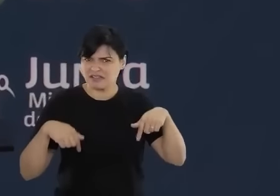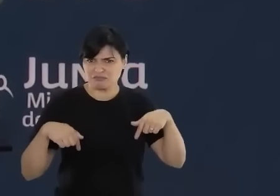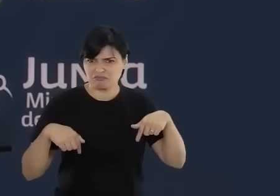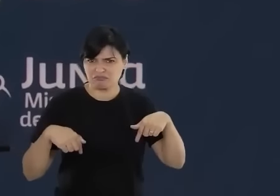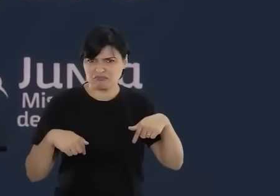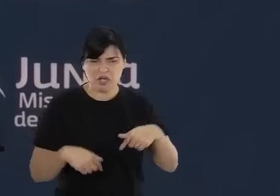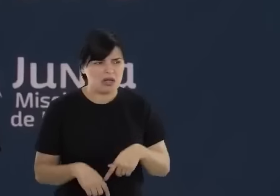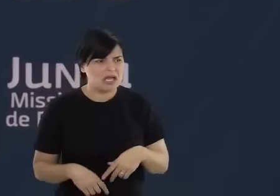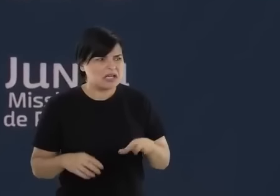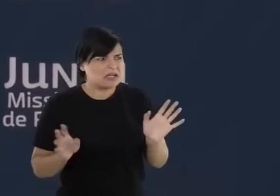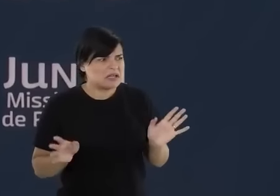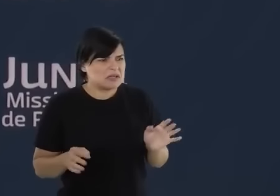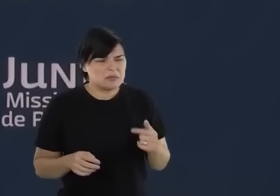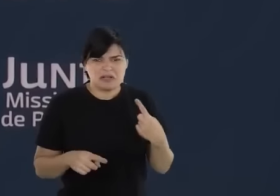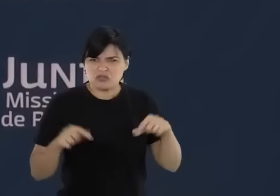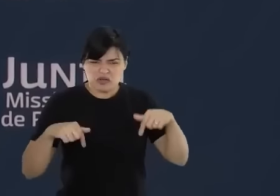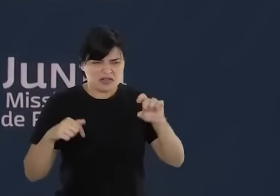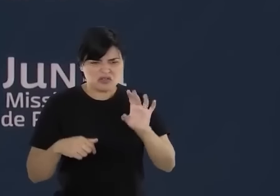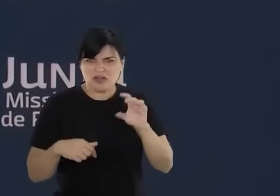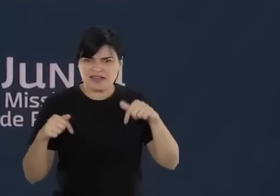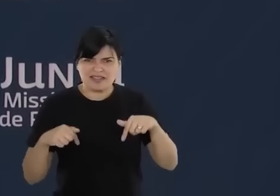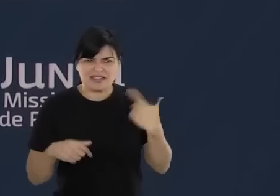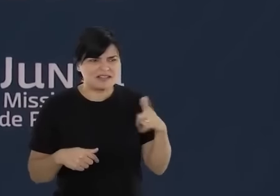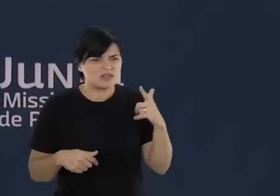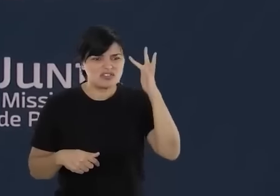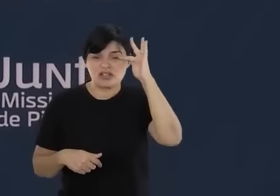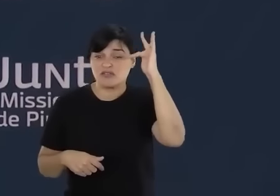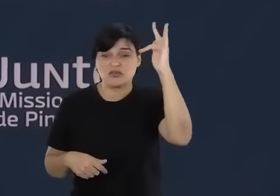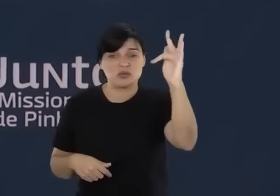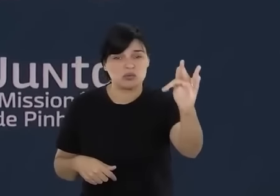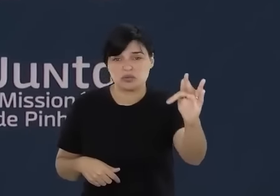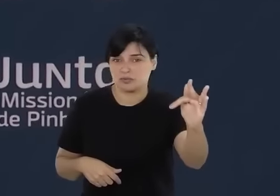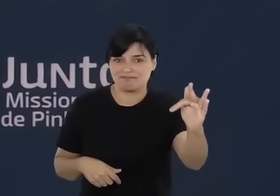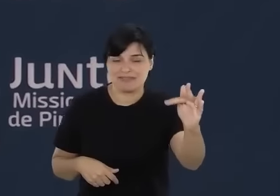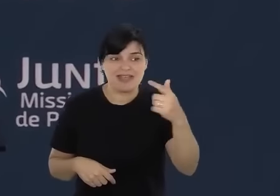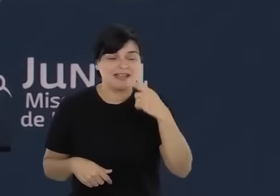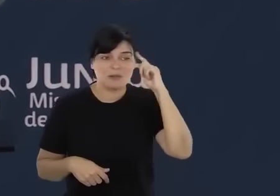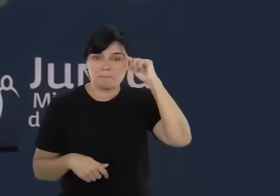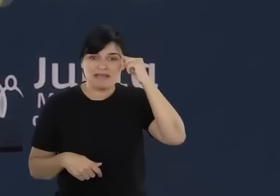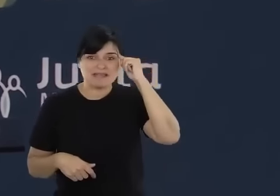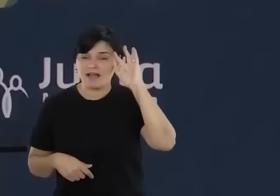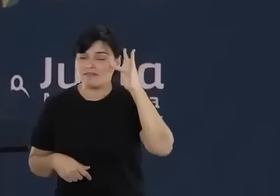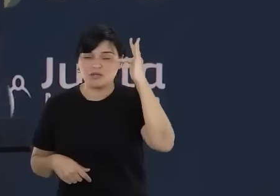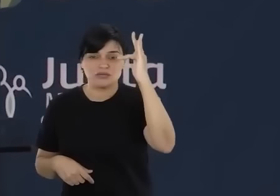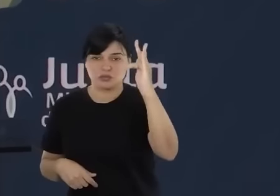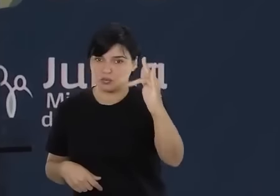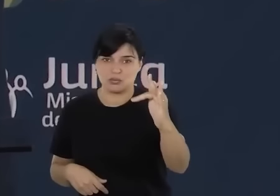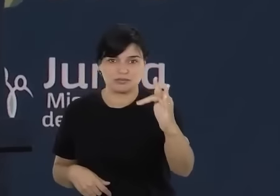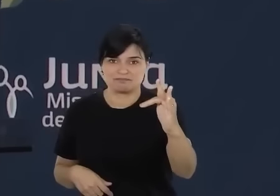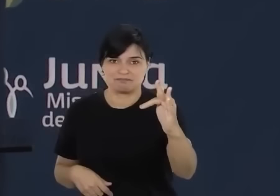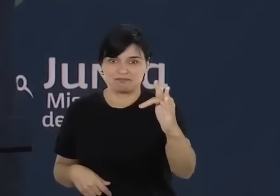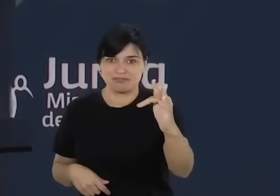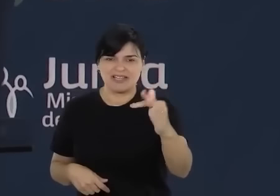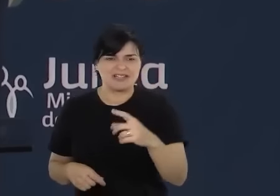comamos e bebamos porque amanhã morreremos vamos beber todas as Taças dos Prazeres porque a vida acaba logo vamos jogar para dentro